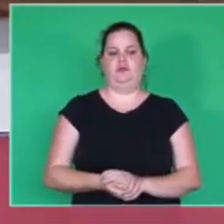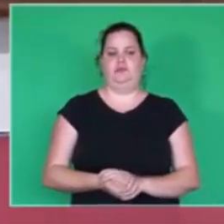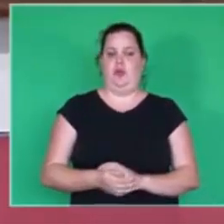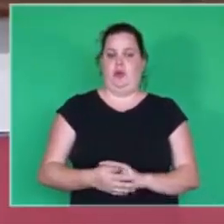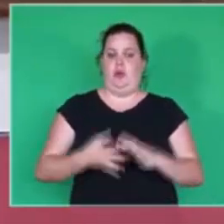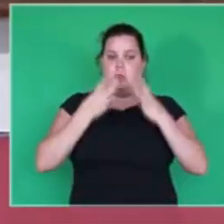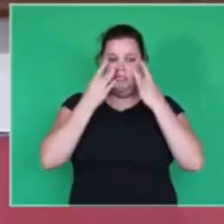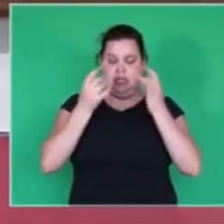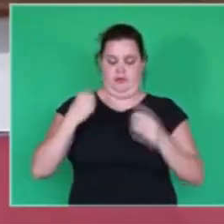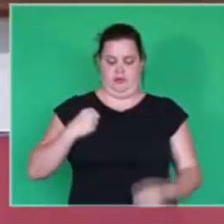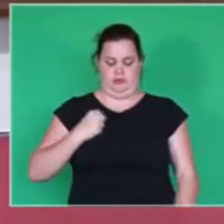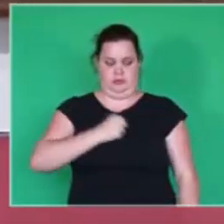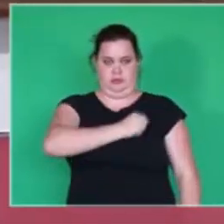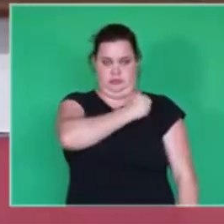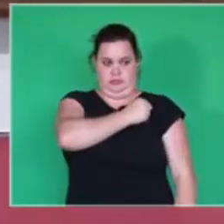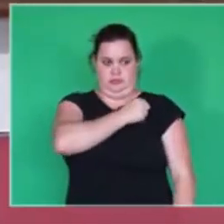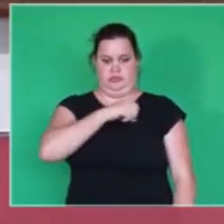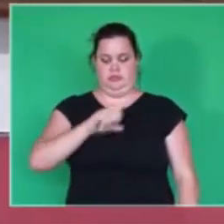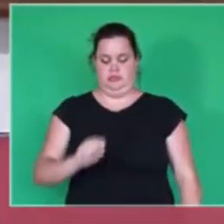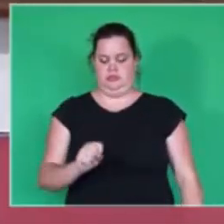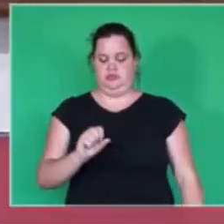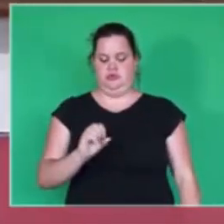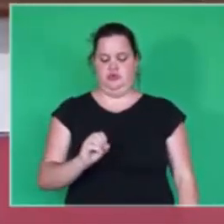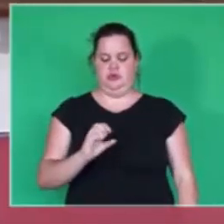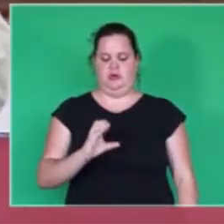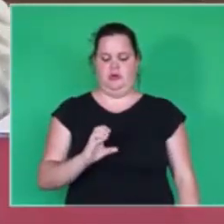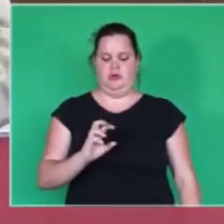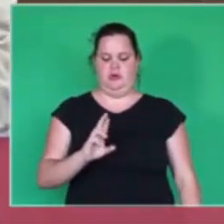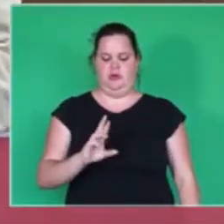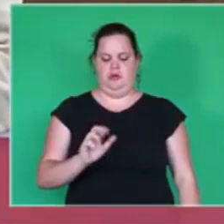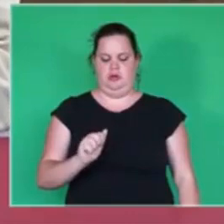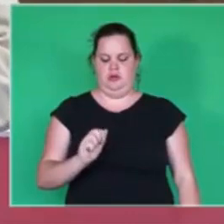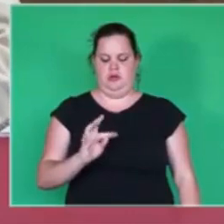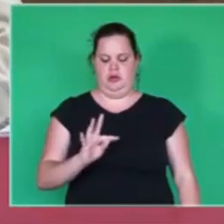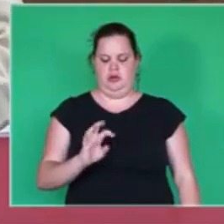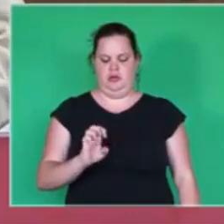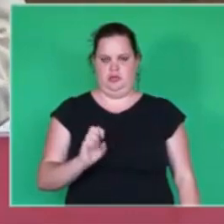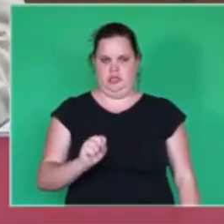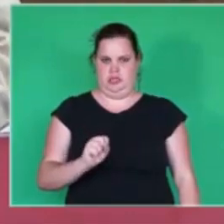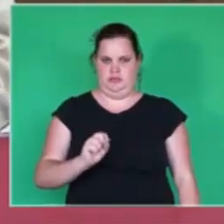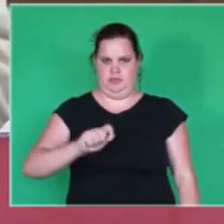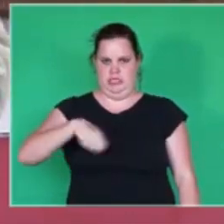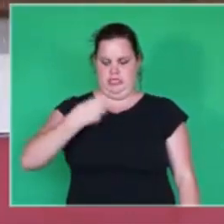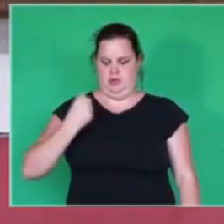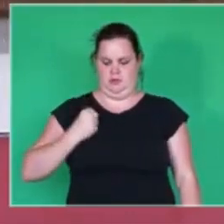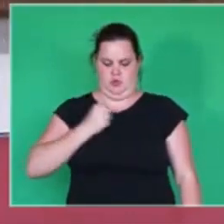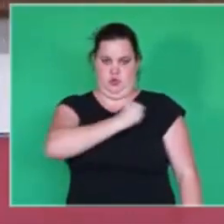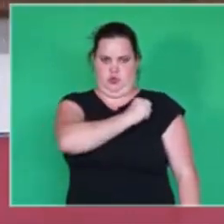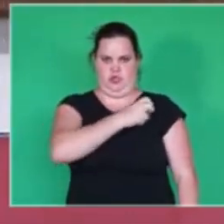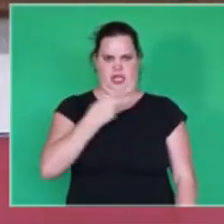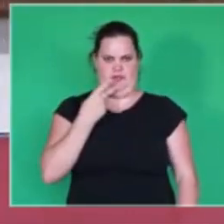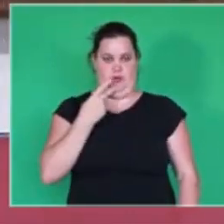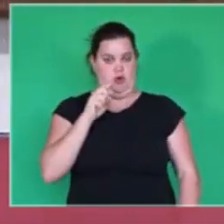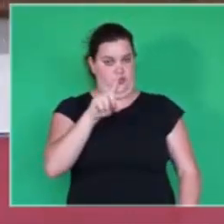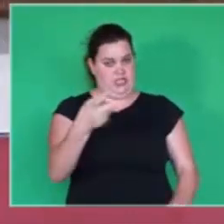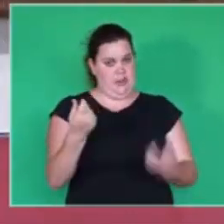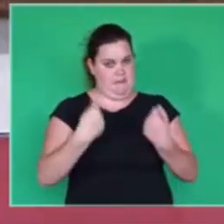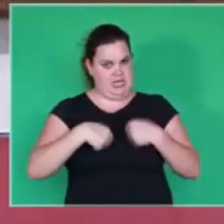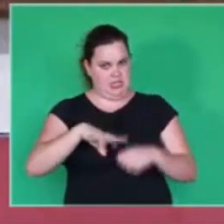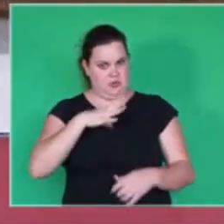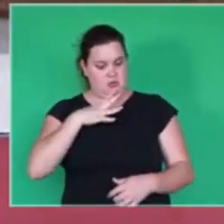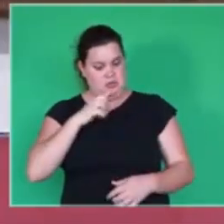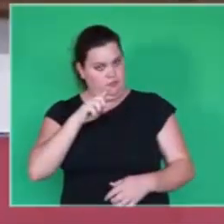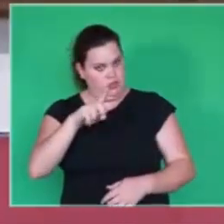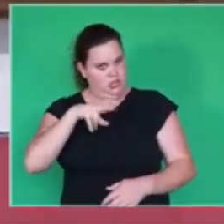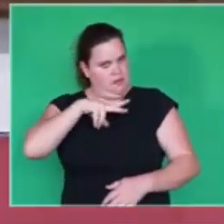Sócrates, a ideia que ele tinha, por exemplo, é assim, conhece-te a ti mesmo. Ele vem bem antes na